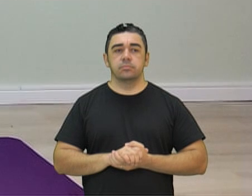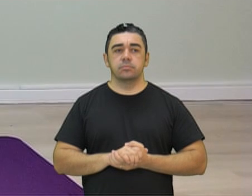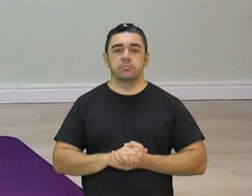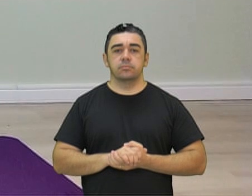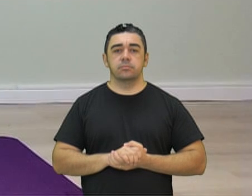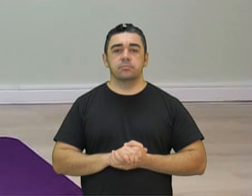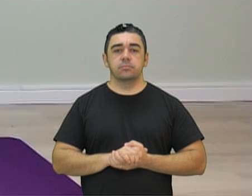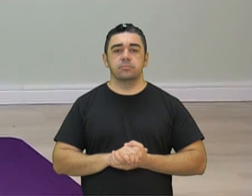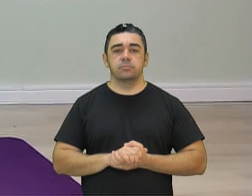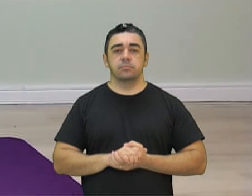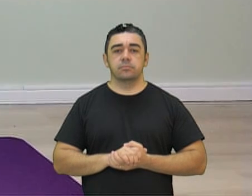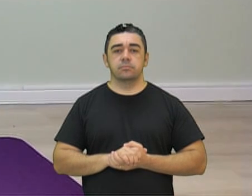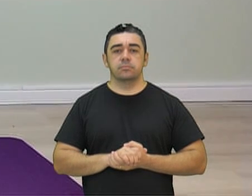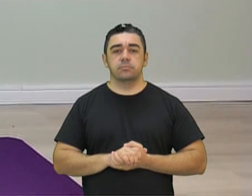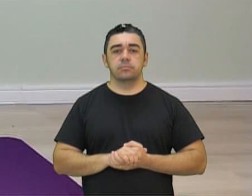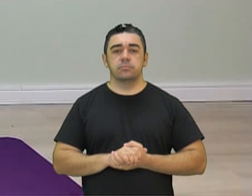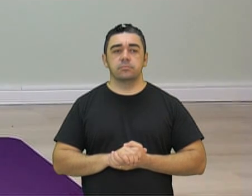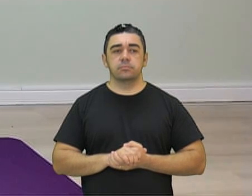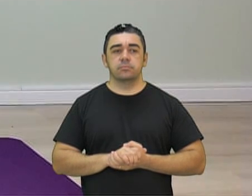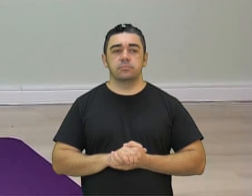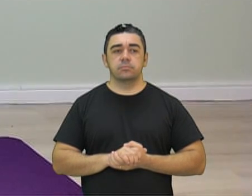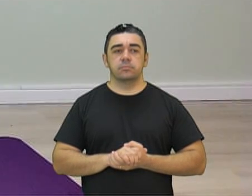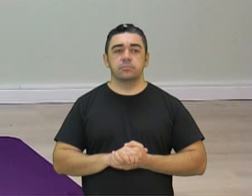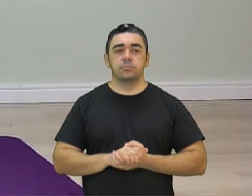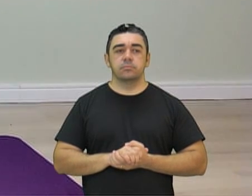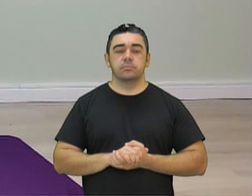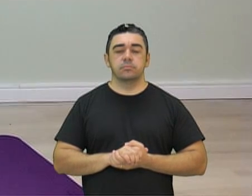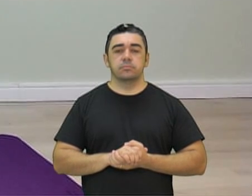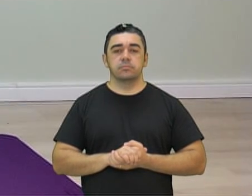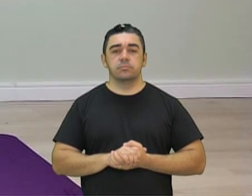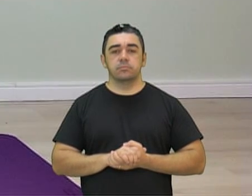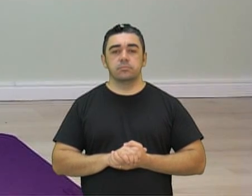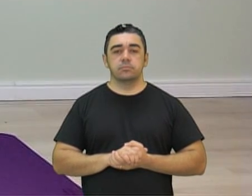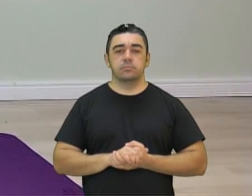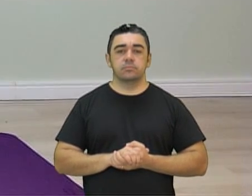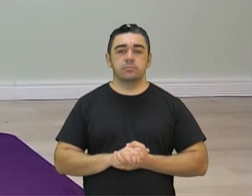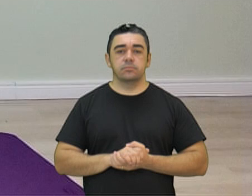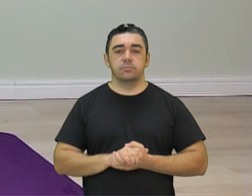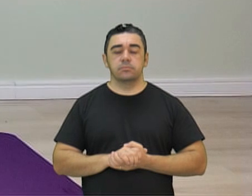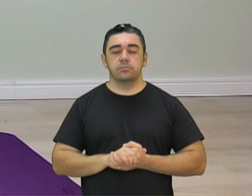corpo, solta seu corpo e fica.